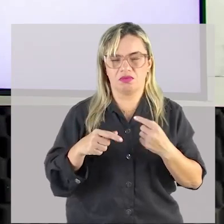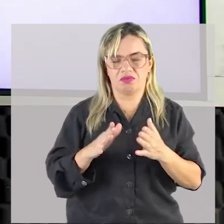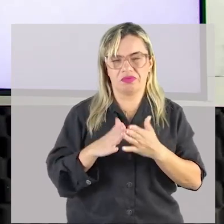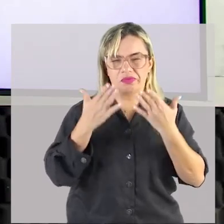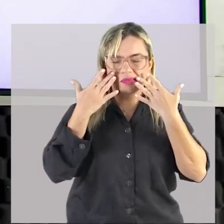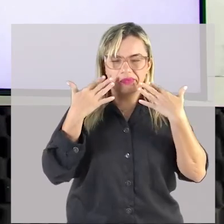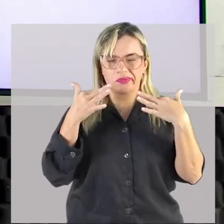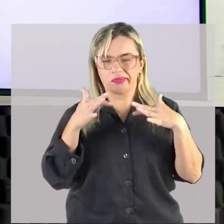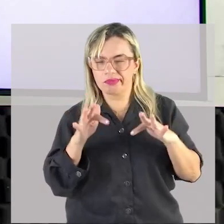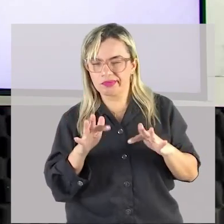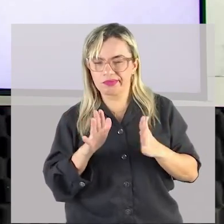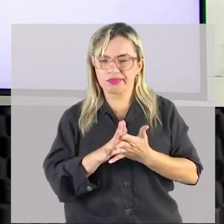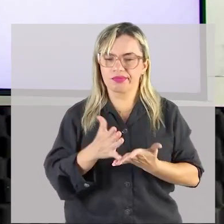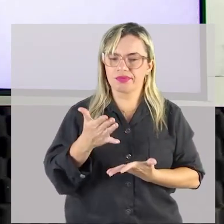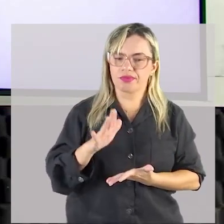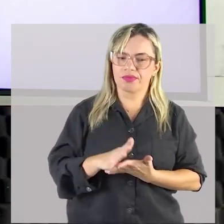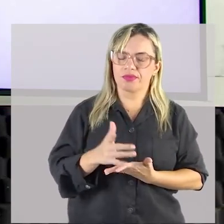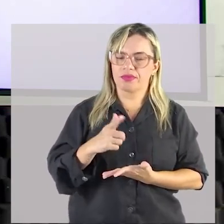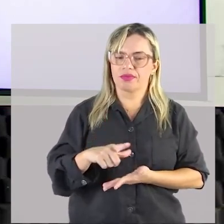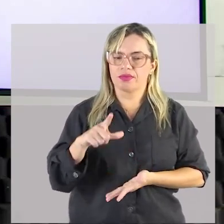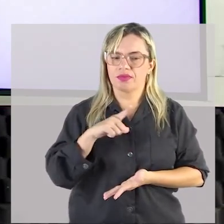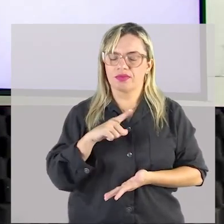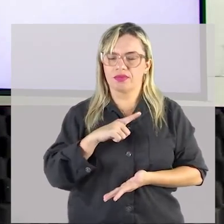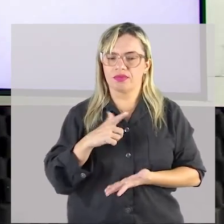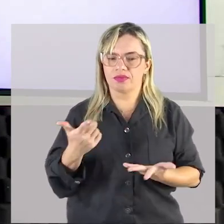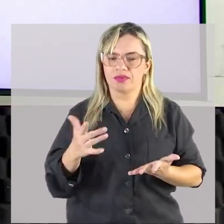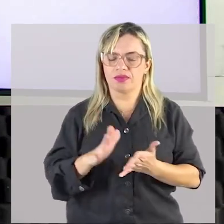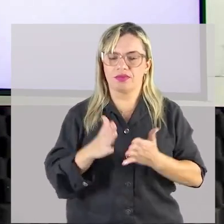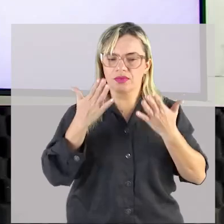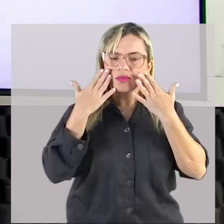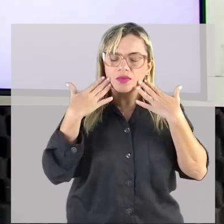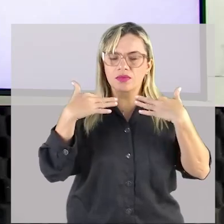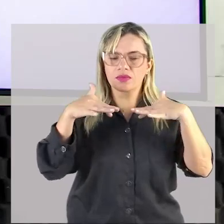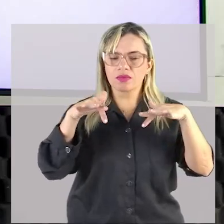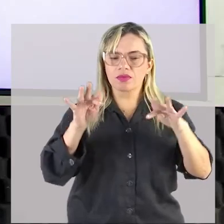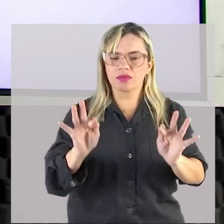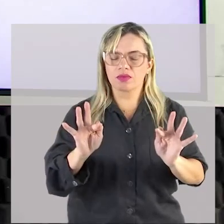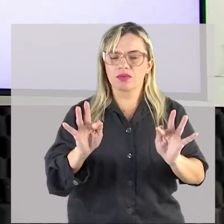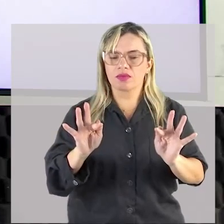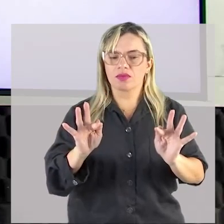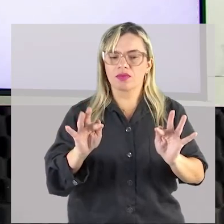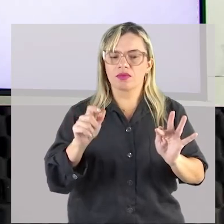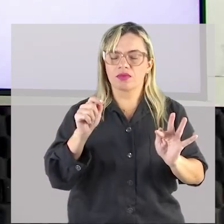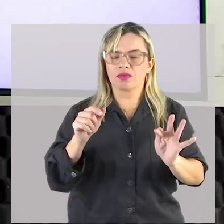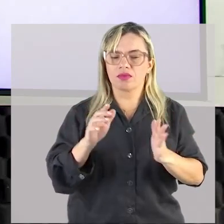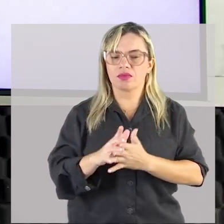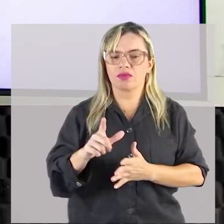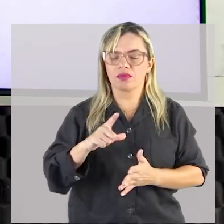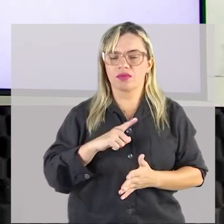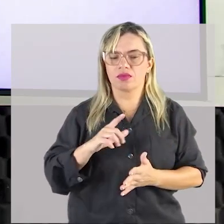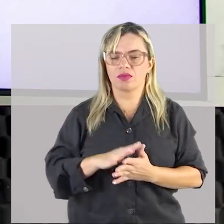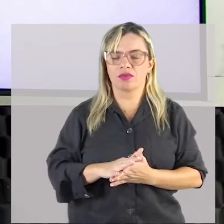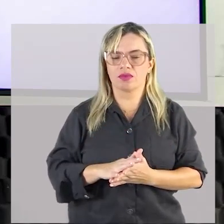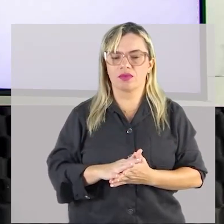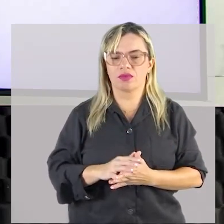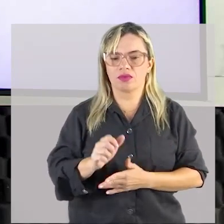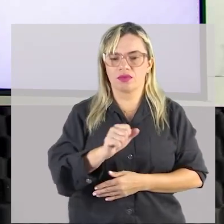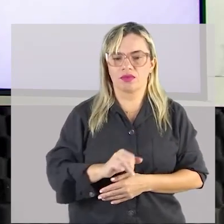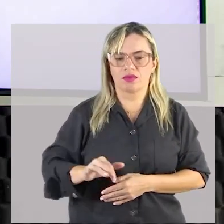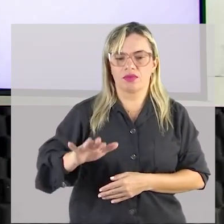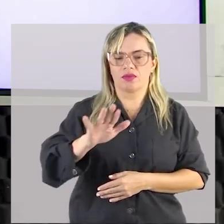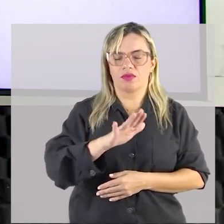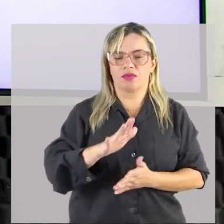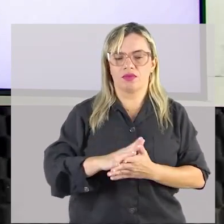fenotipicamente. A gente tem sempre que lembrar que fenótipo requer interação com o meio. Então,